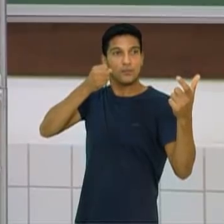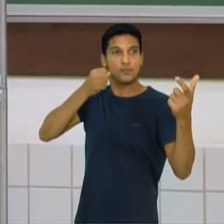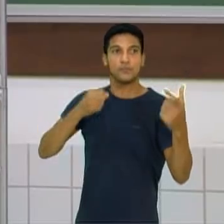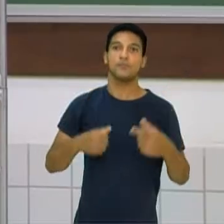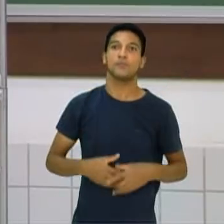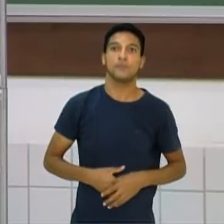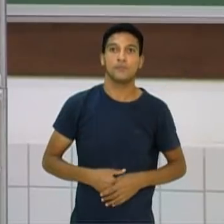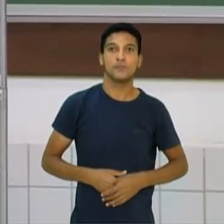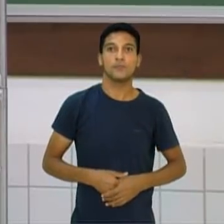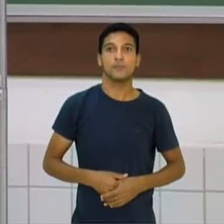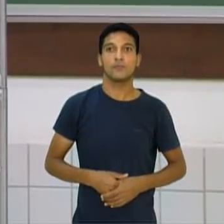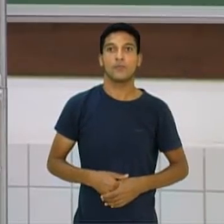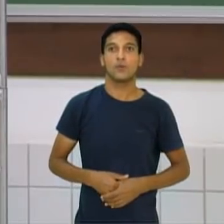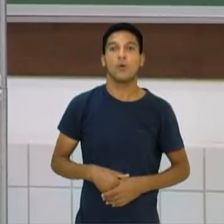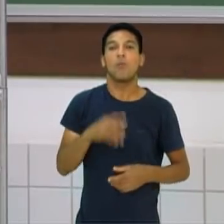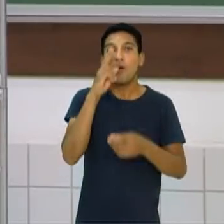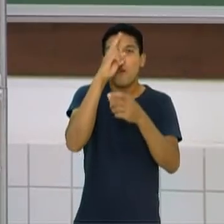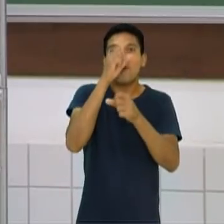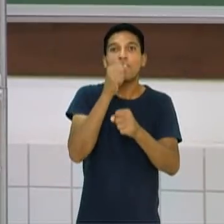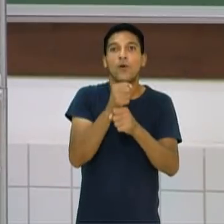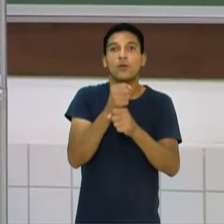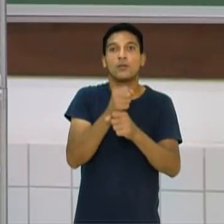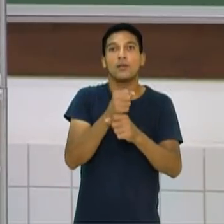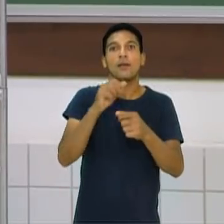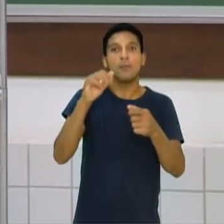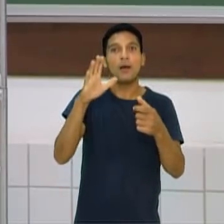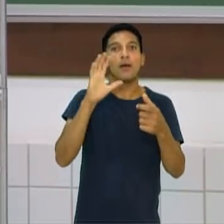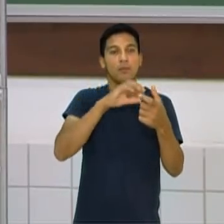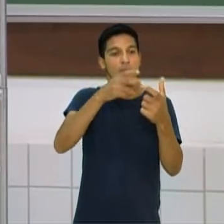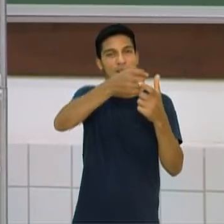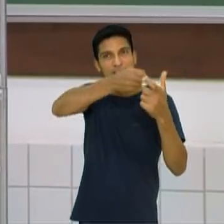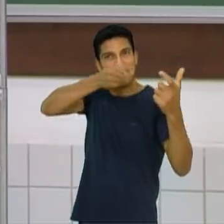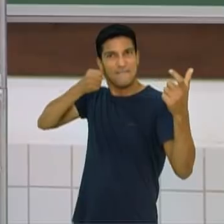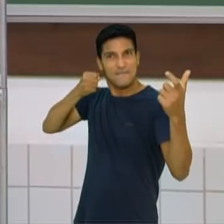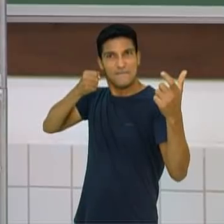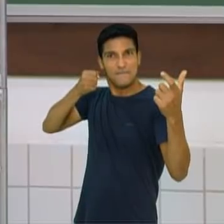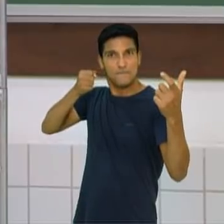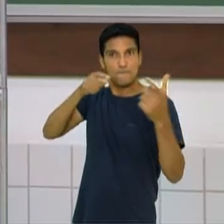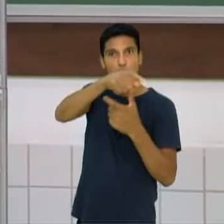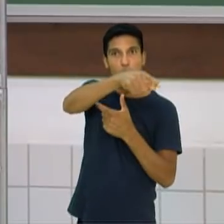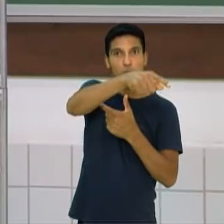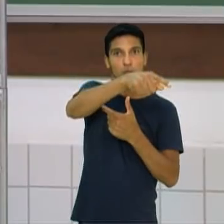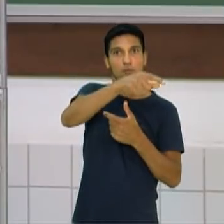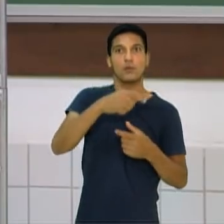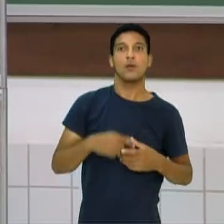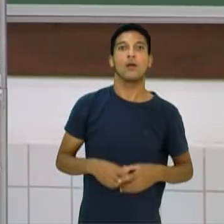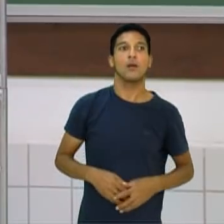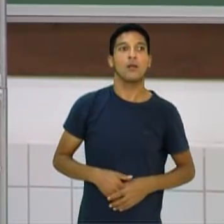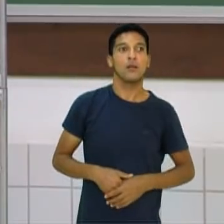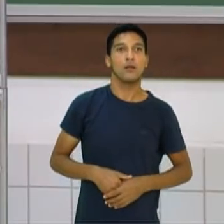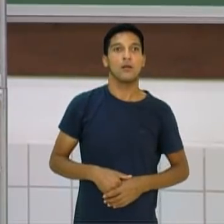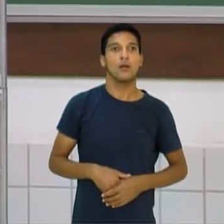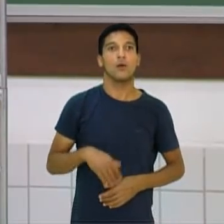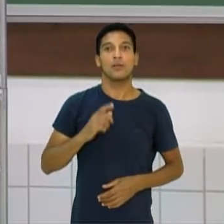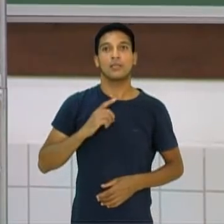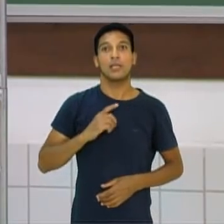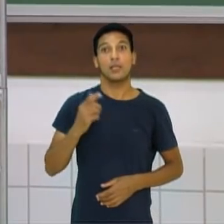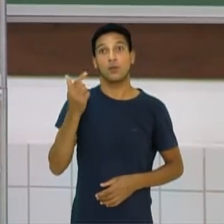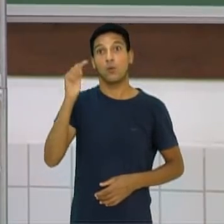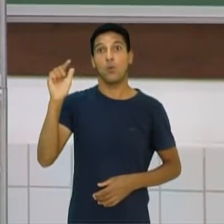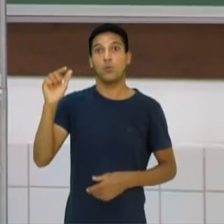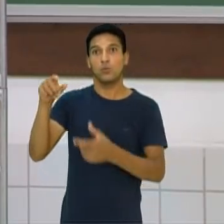energia ela é transferida de forma mais rápida, mais intensa para a flecha. Esse outro arco com as roldanas, né,